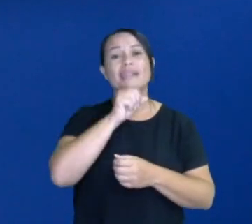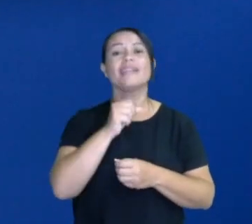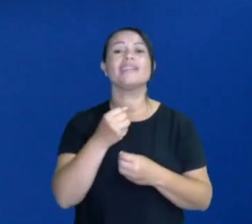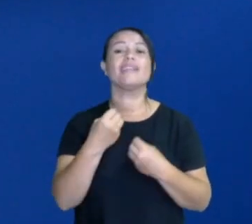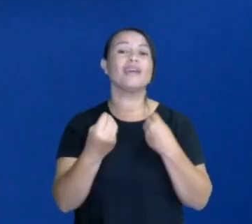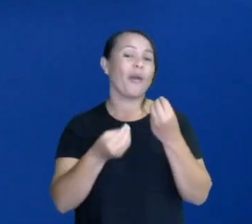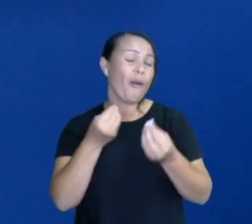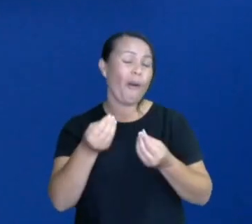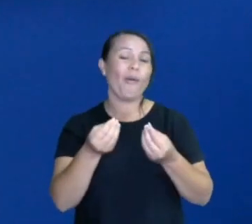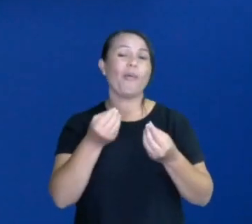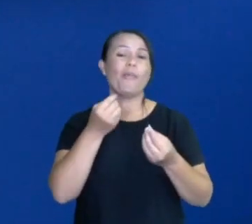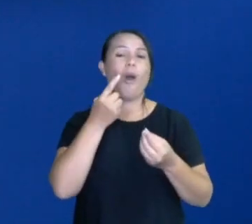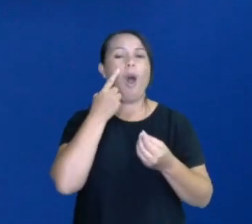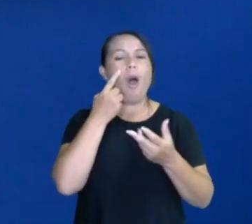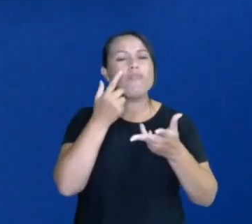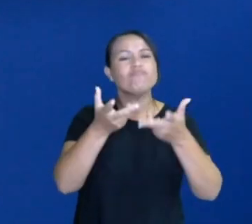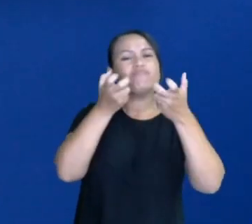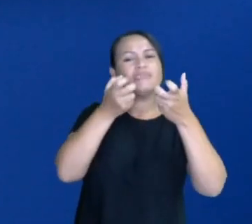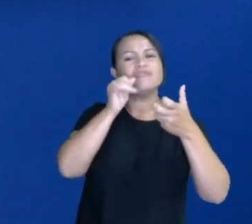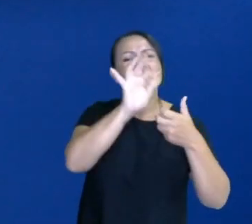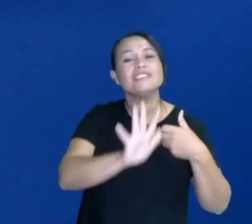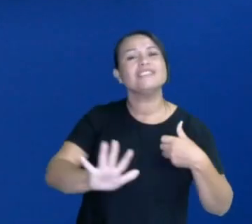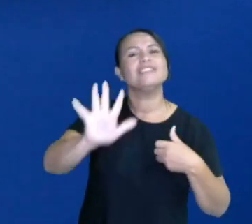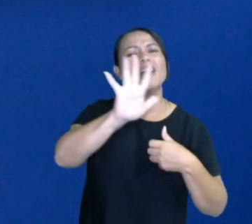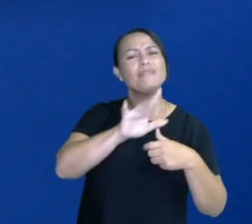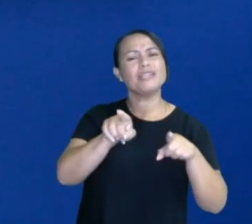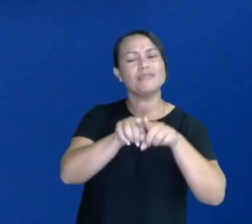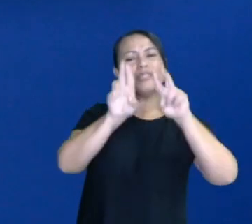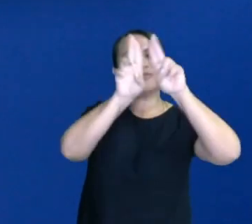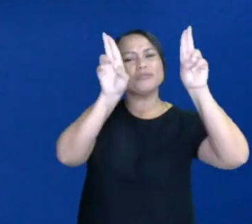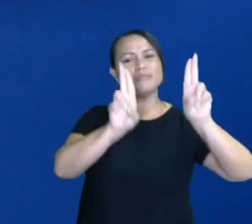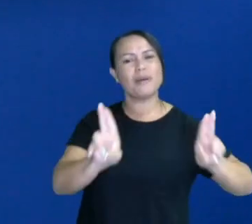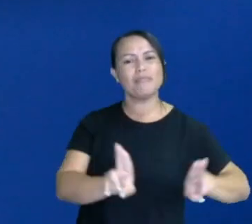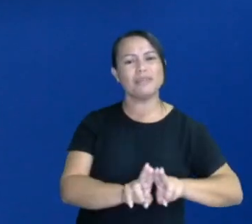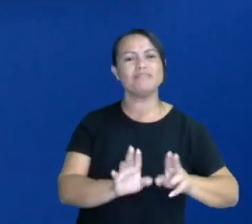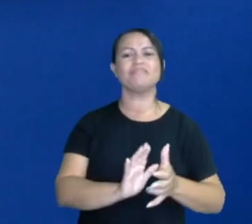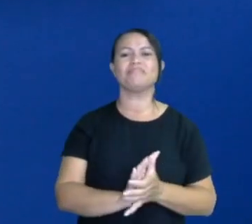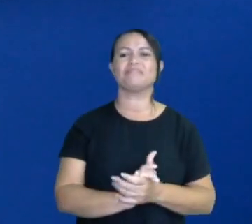aprender através e com o uso da imagem e dos mapas.